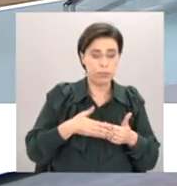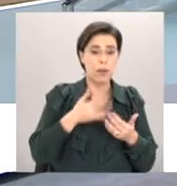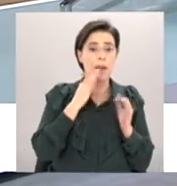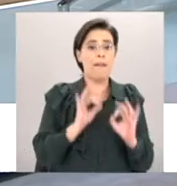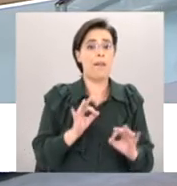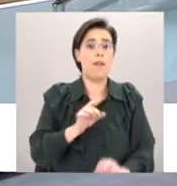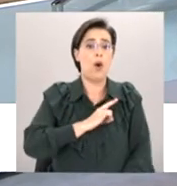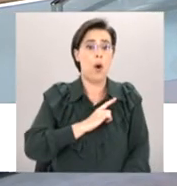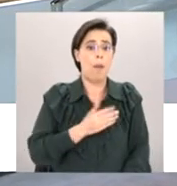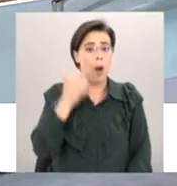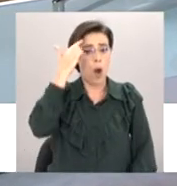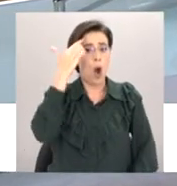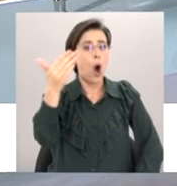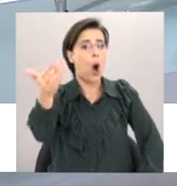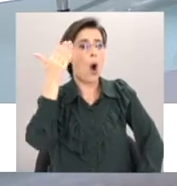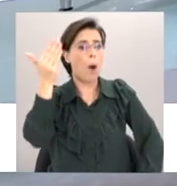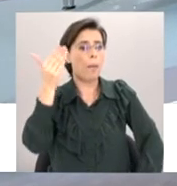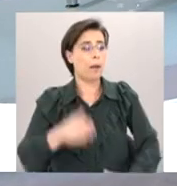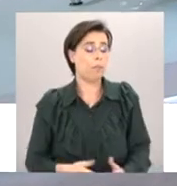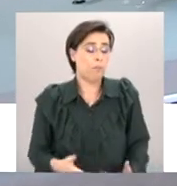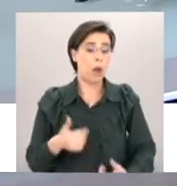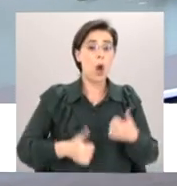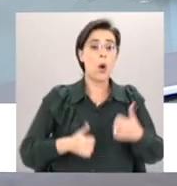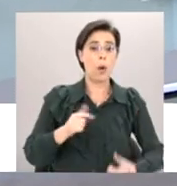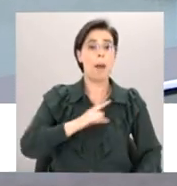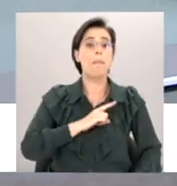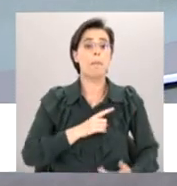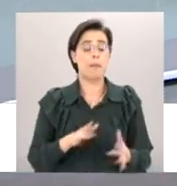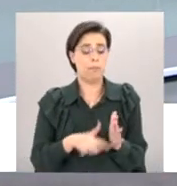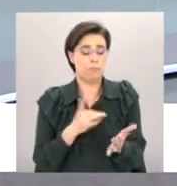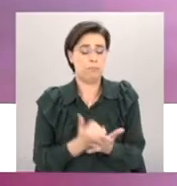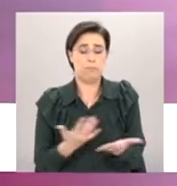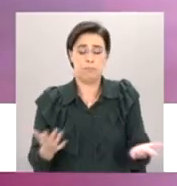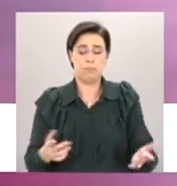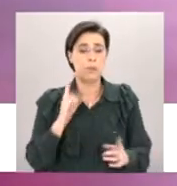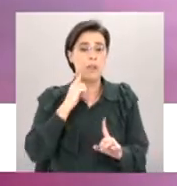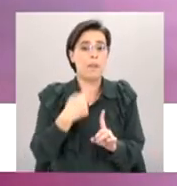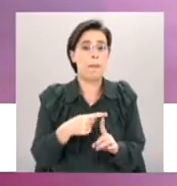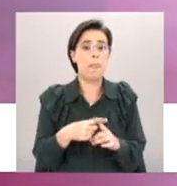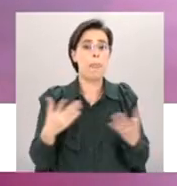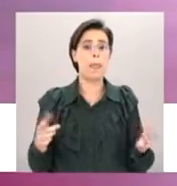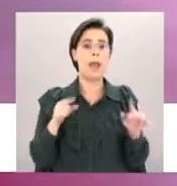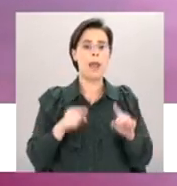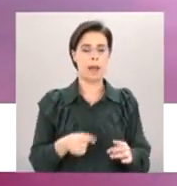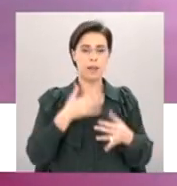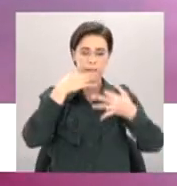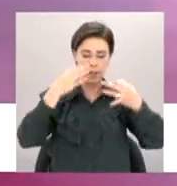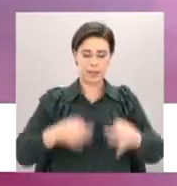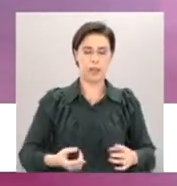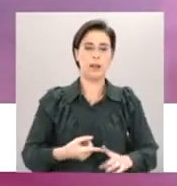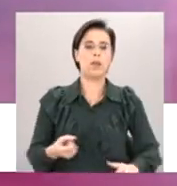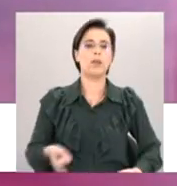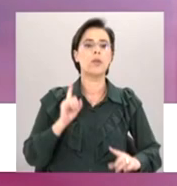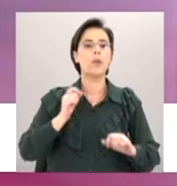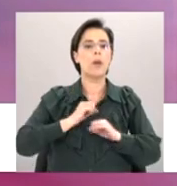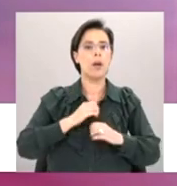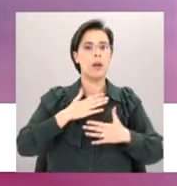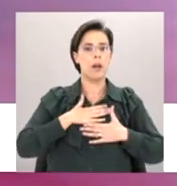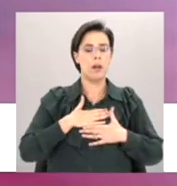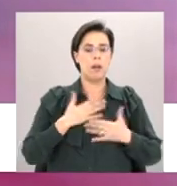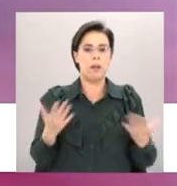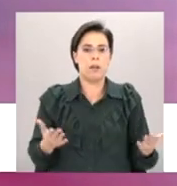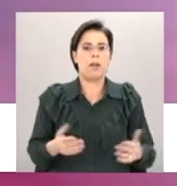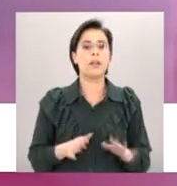enorme favor os privados porque assim com esta concorrência de factos provados estão sempre sempre vantagem e essa não é certamente a nossa